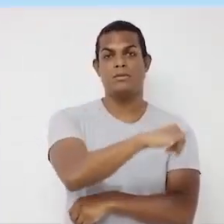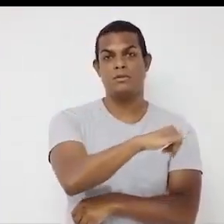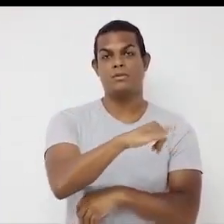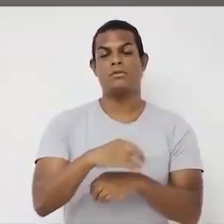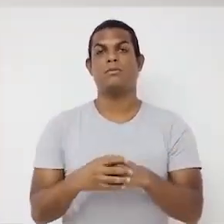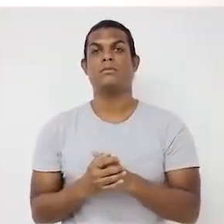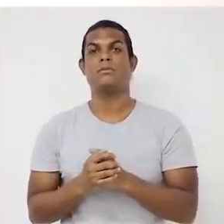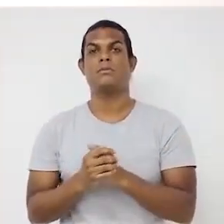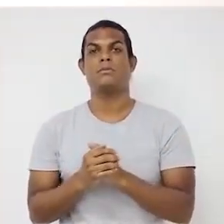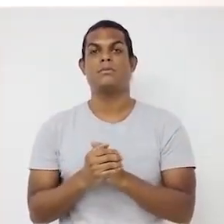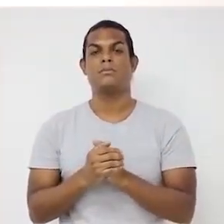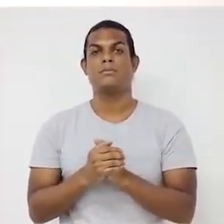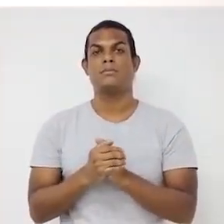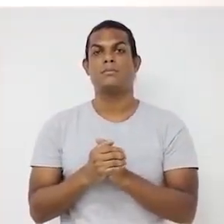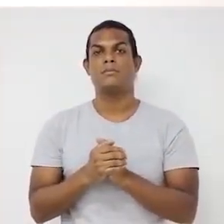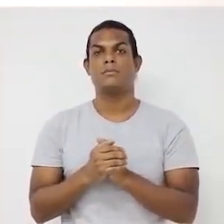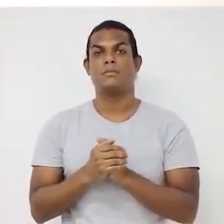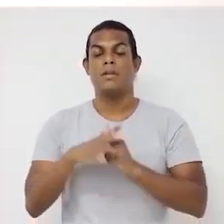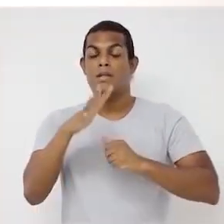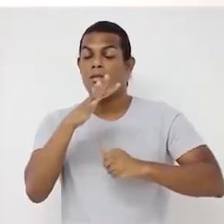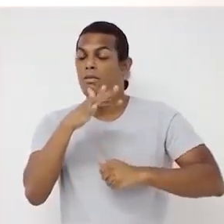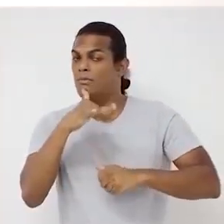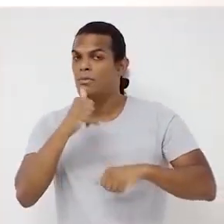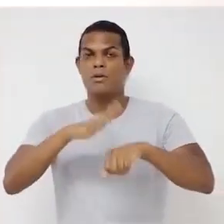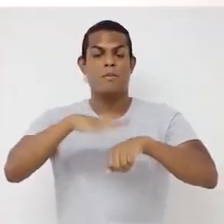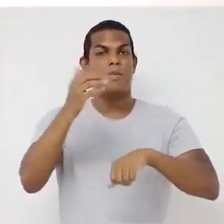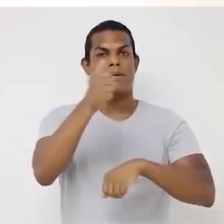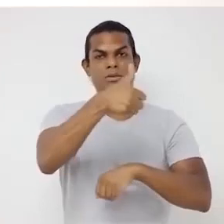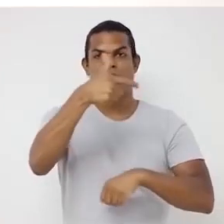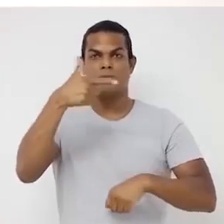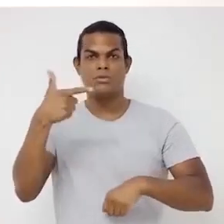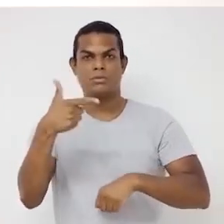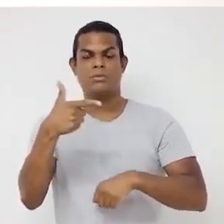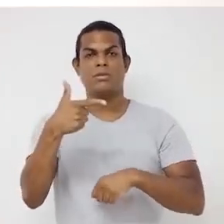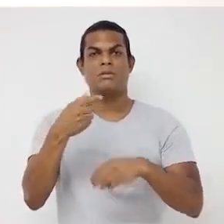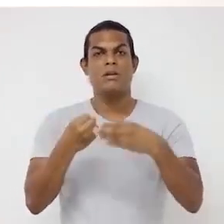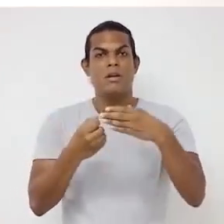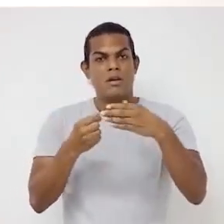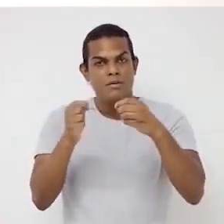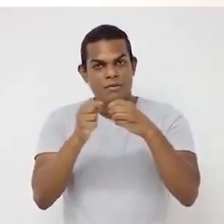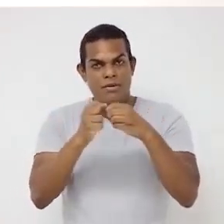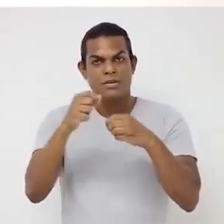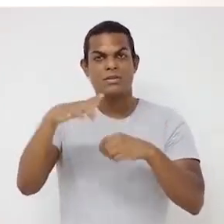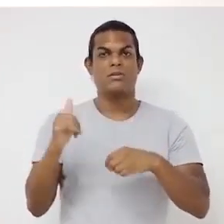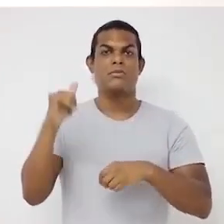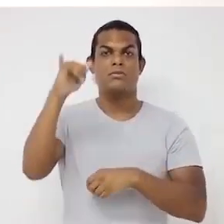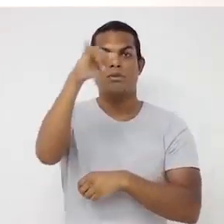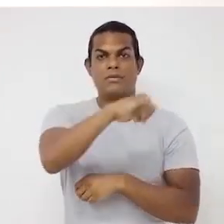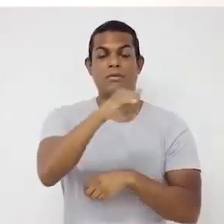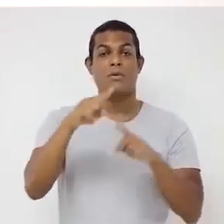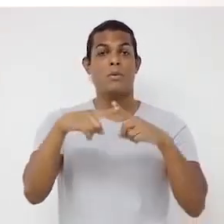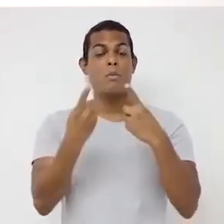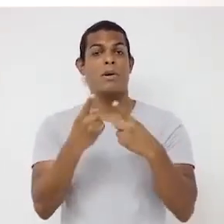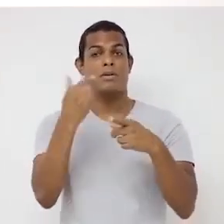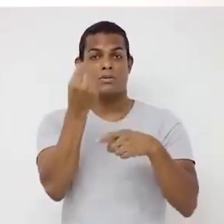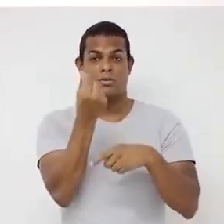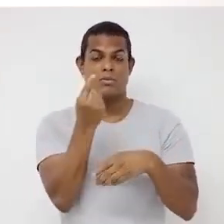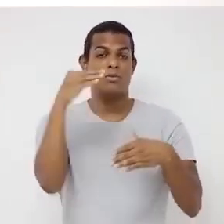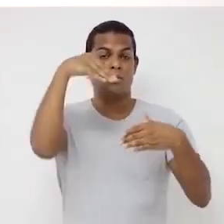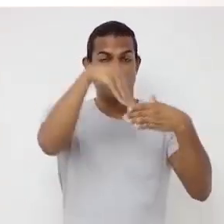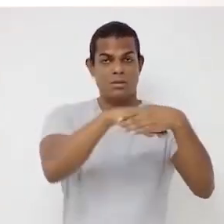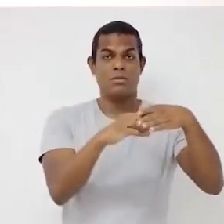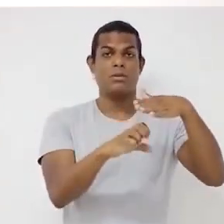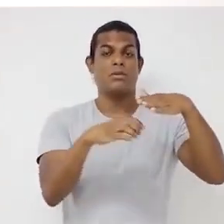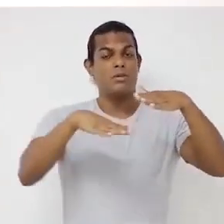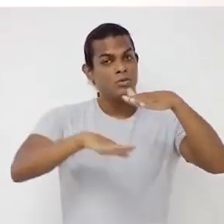aviação passa mais de 12 meses na construção de um avião, mas o valor que ela deposita